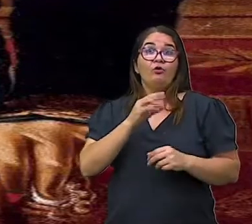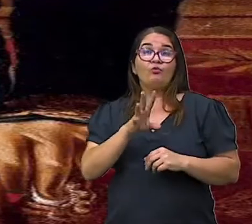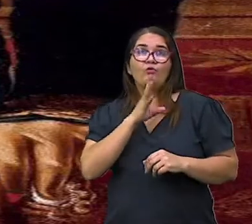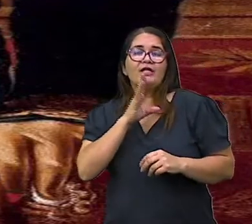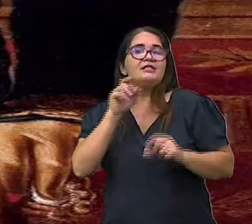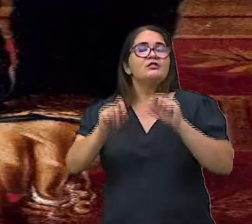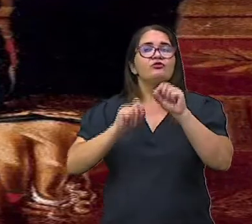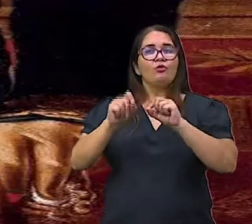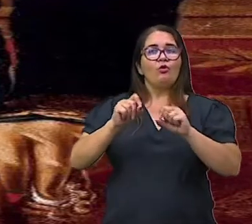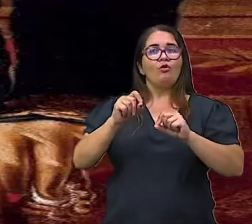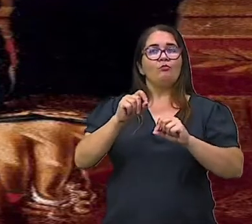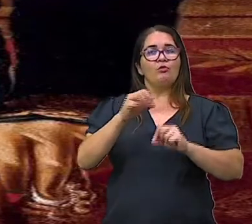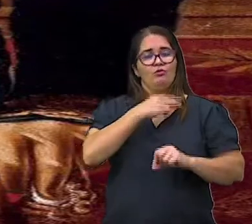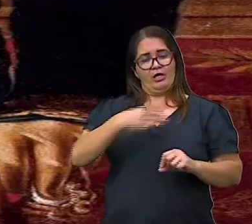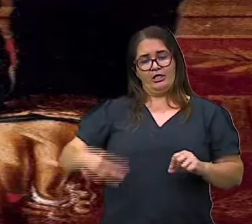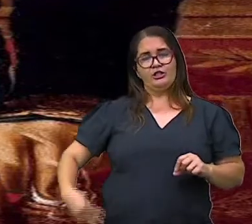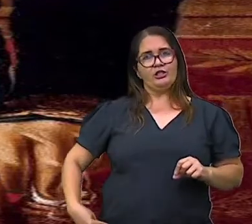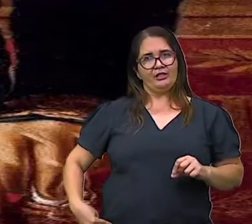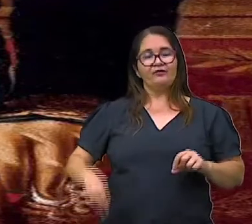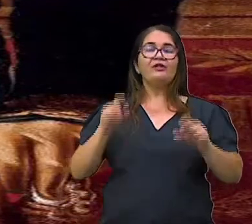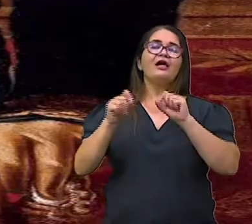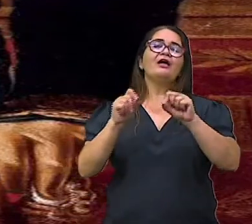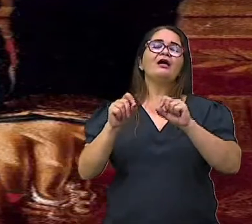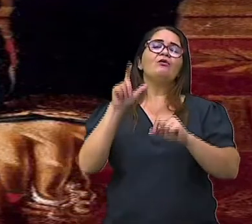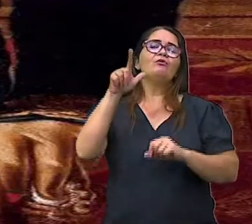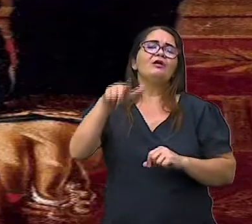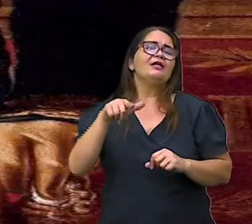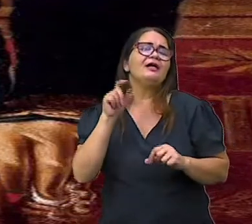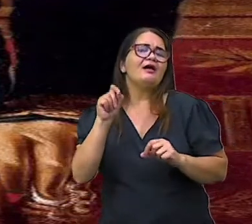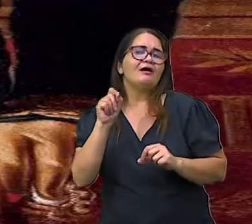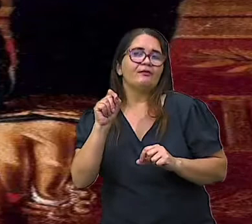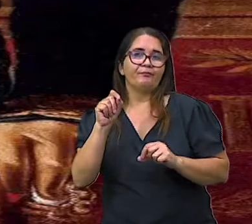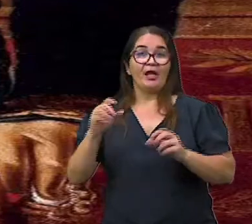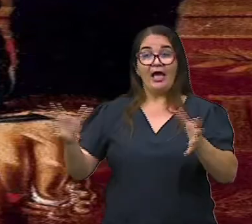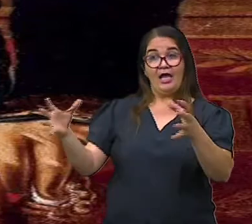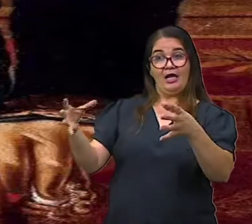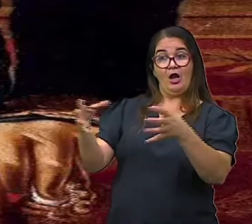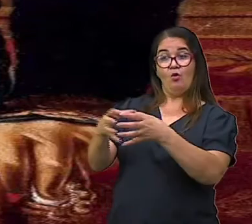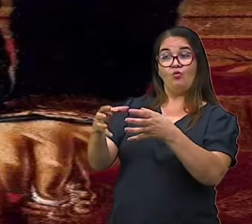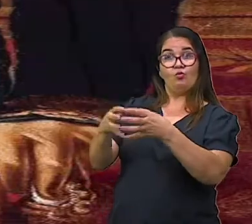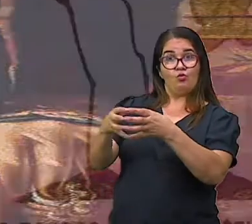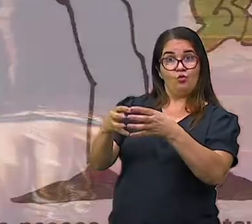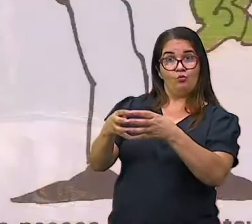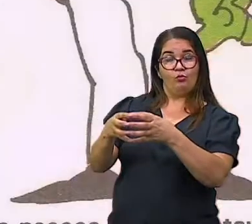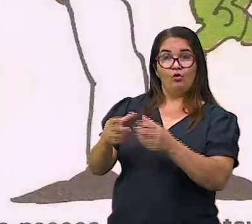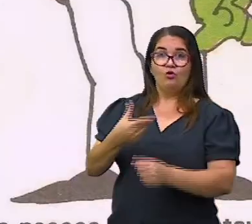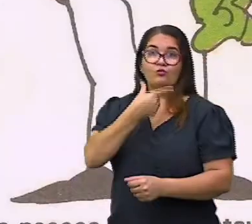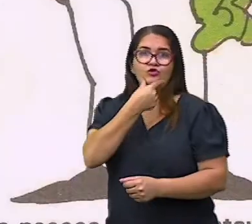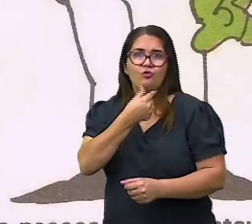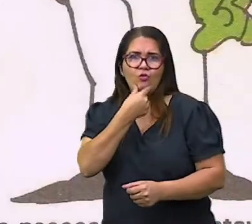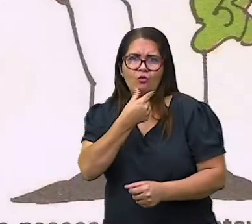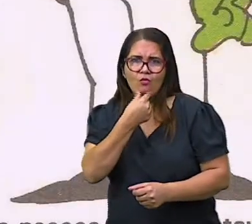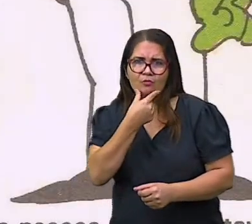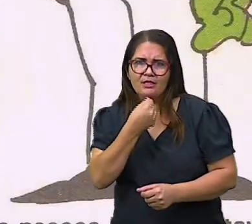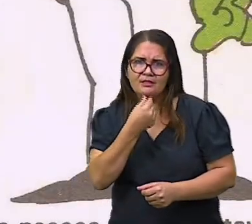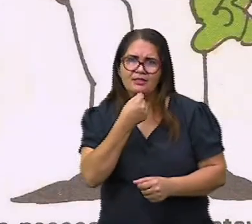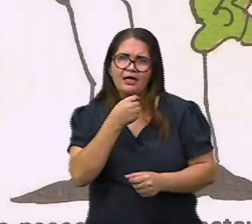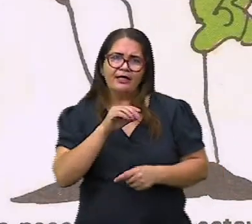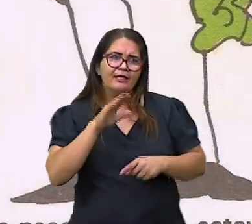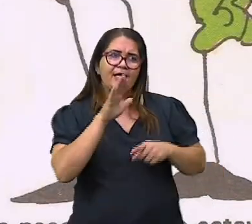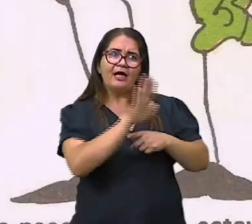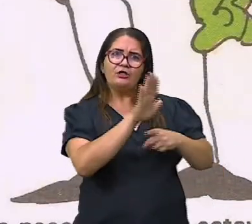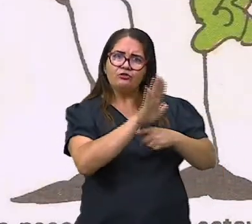nome do príncipe. Os regentes eram eleitos e governaram o Brasil durante